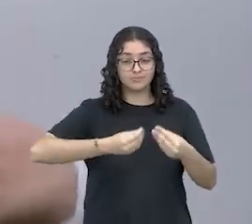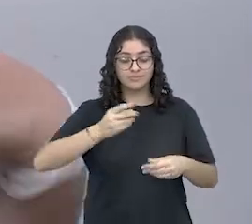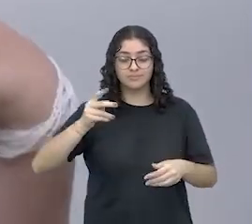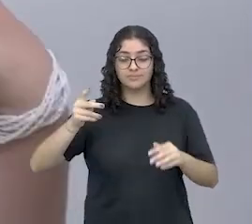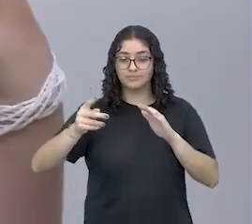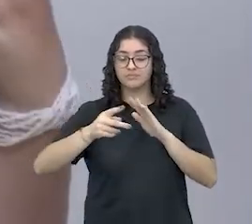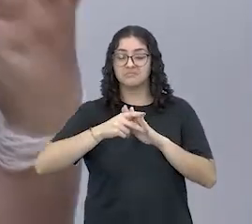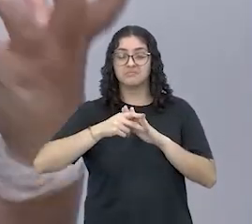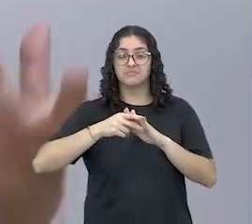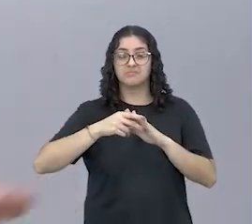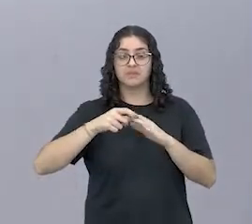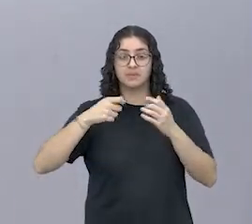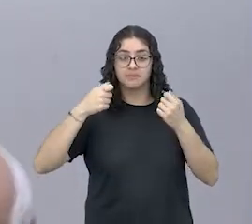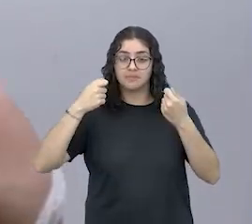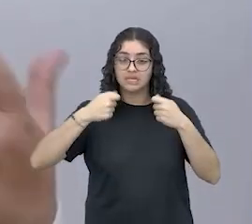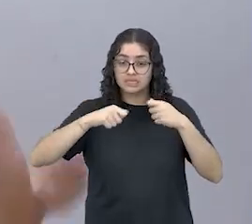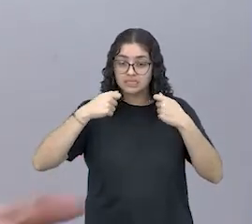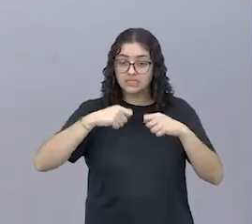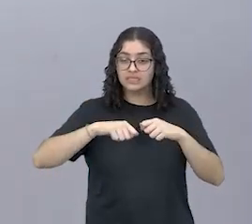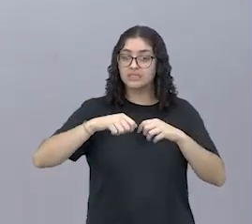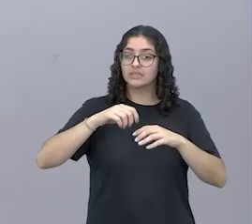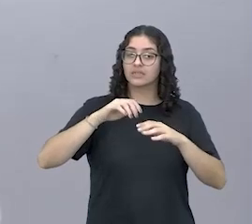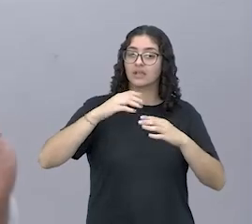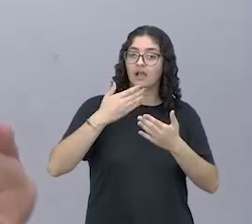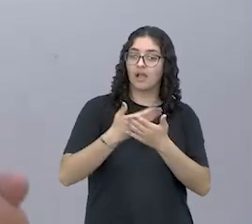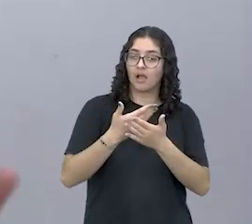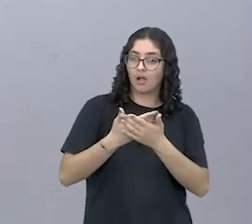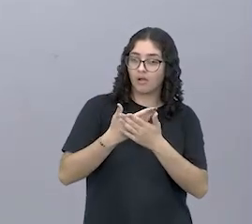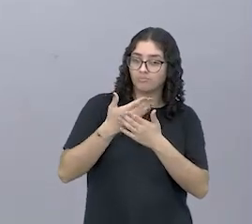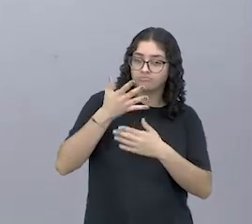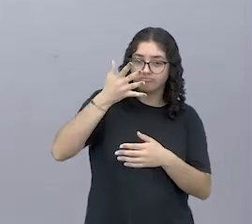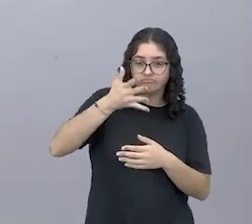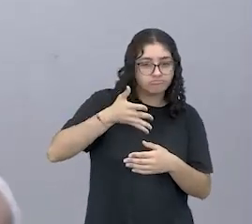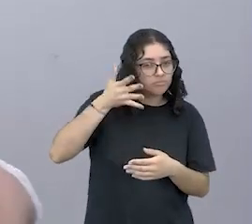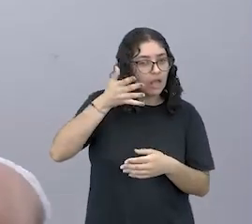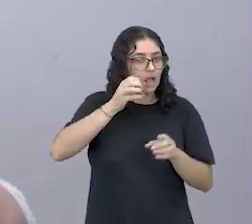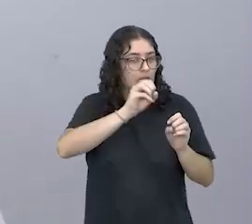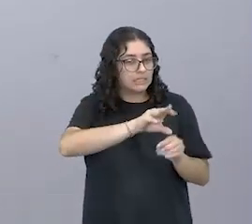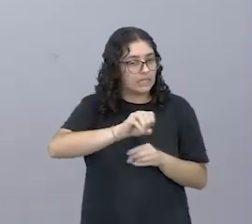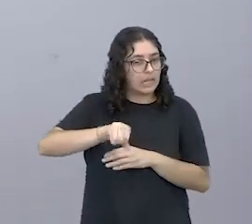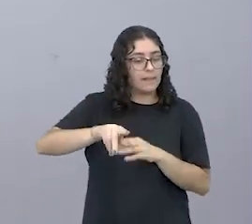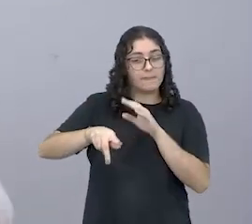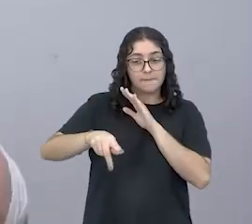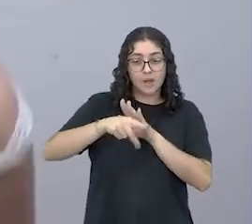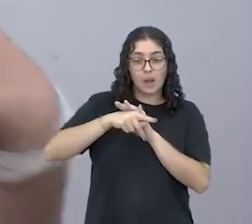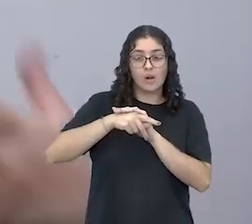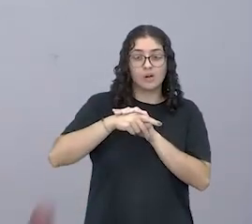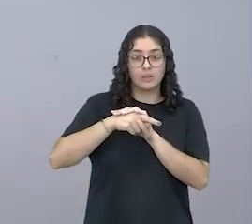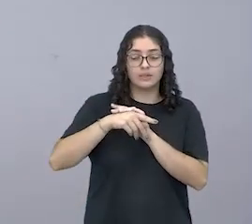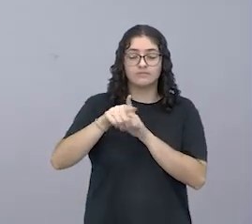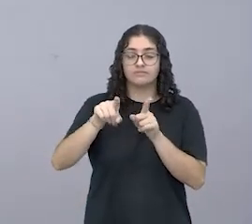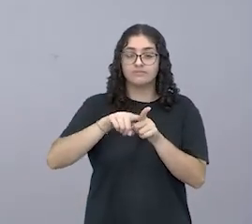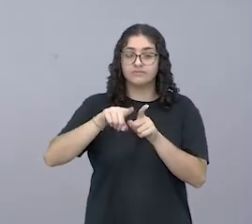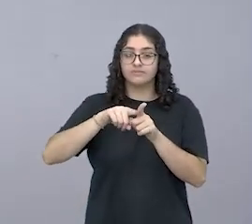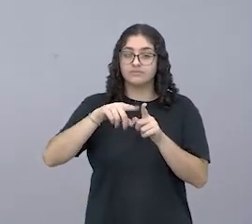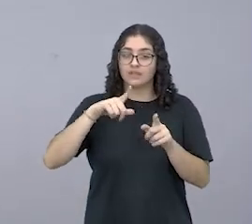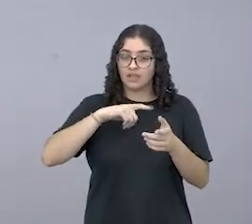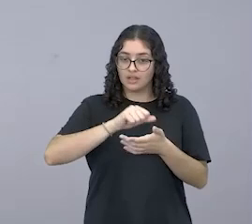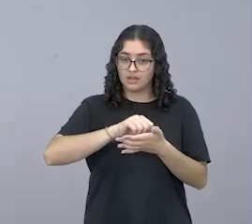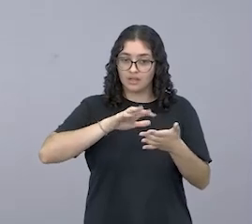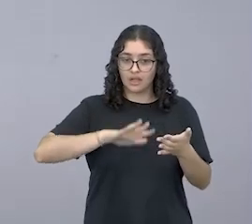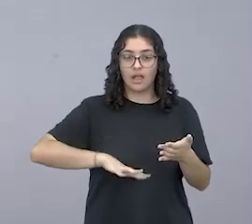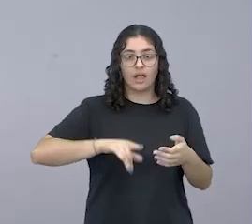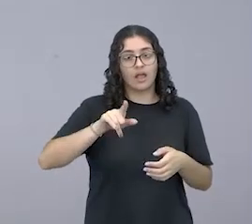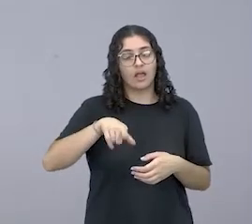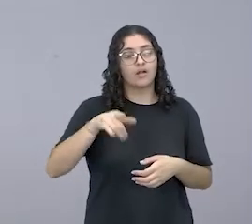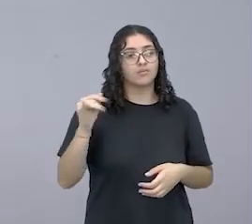momento, em estar colocando o plano de aula, o plano de ensino, né? De vocês fomentando essas atividades, é um momento